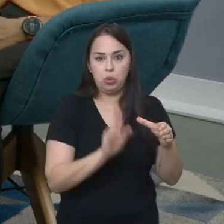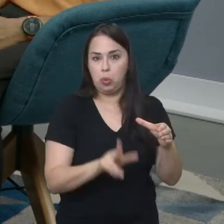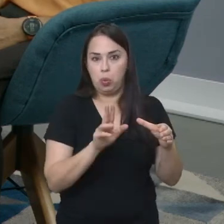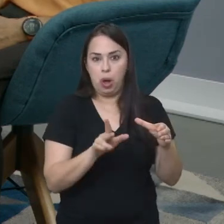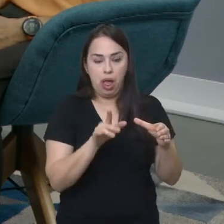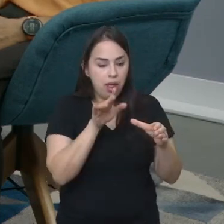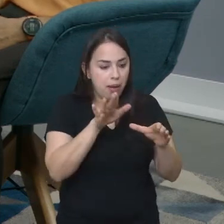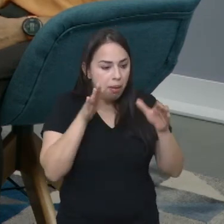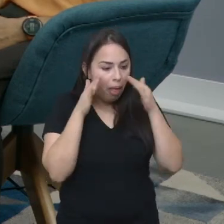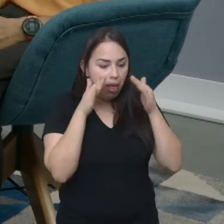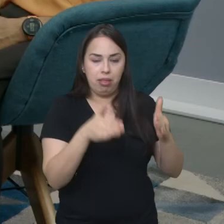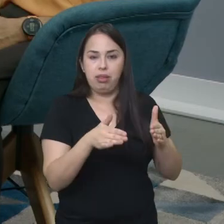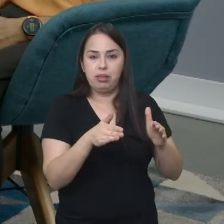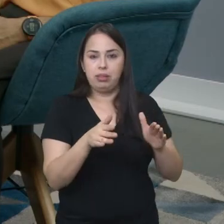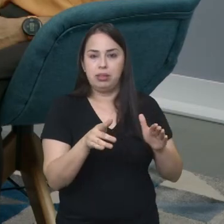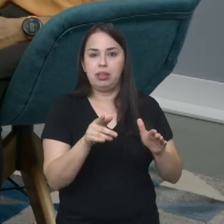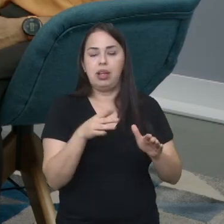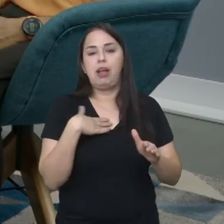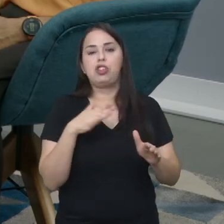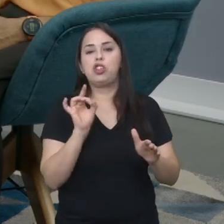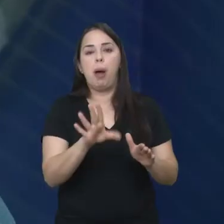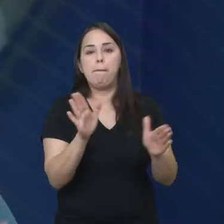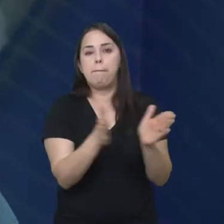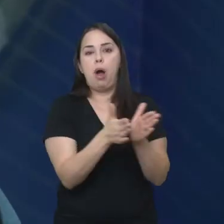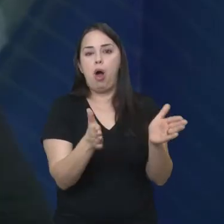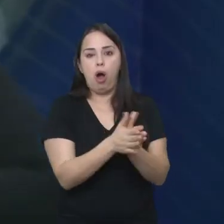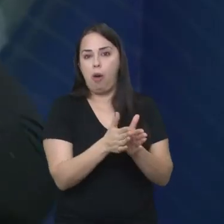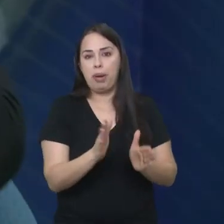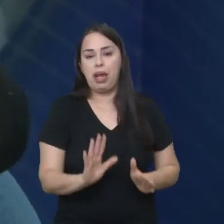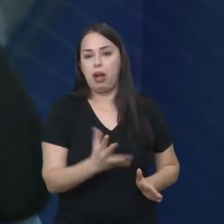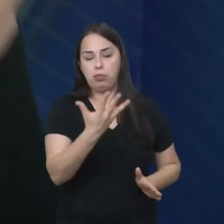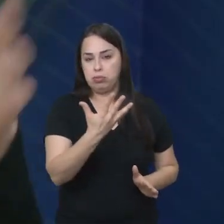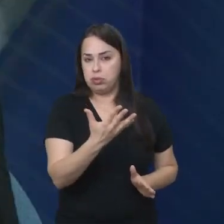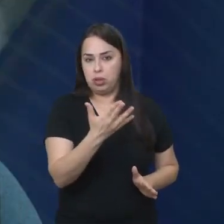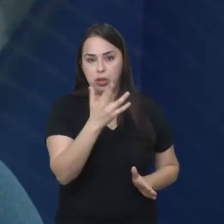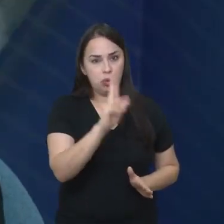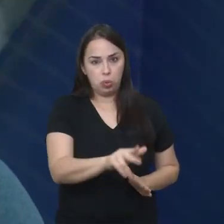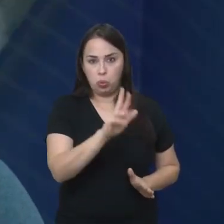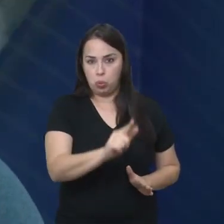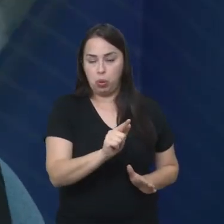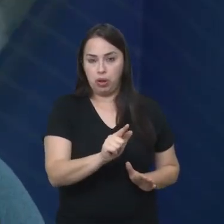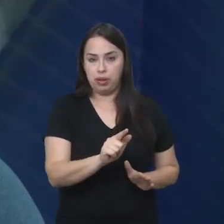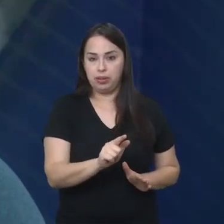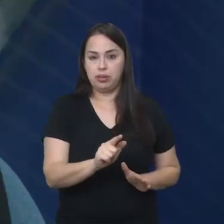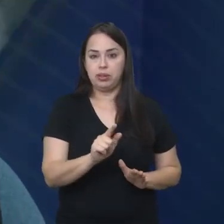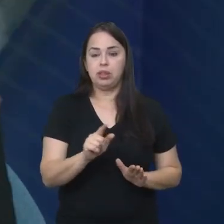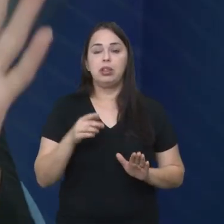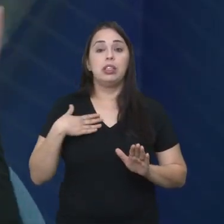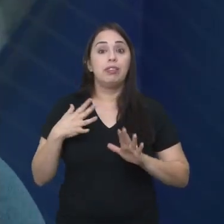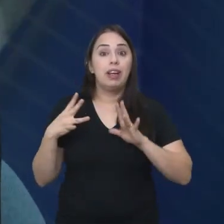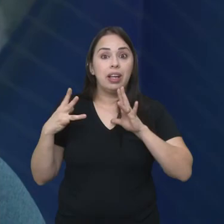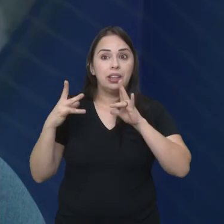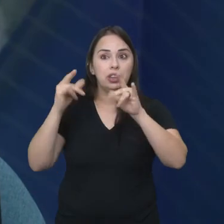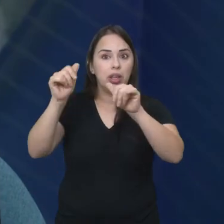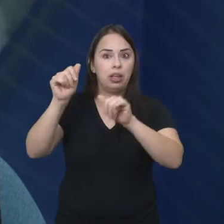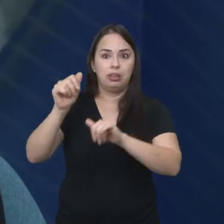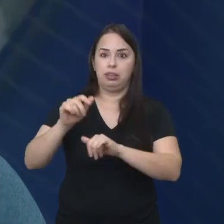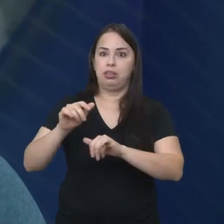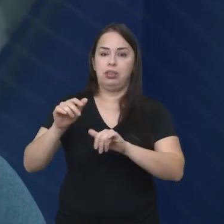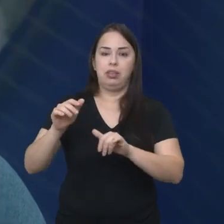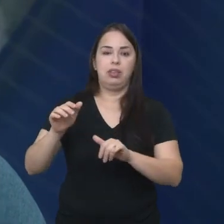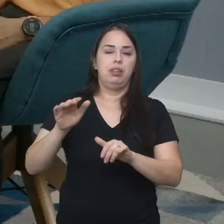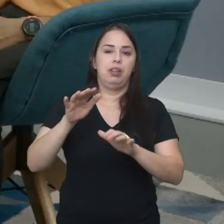mais baixas, que acaba sendo a maior atingida, né? A gente está falando de todos, classe A, B, C, D, enfim.